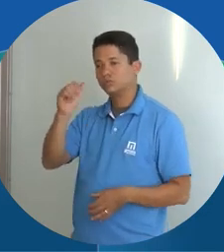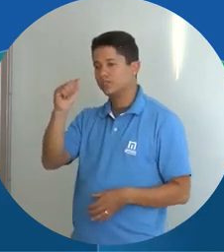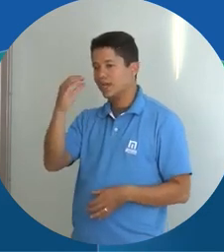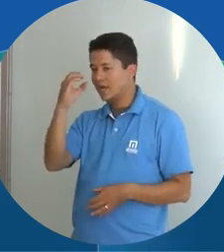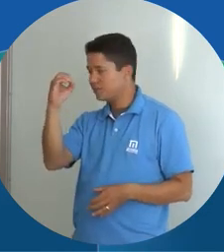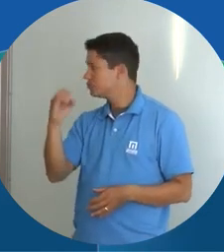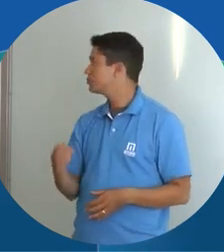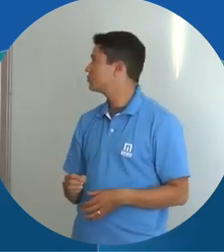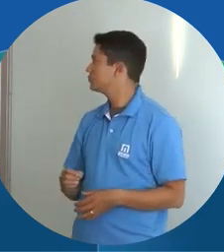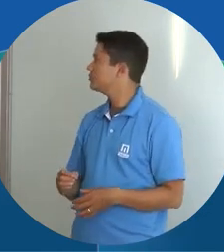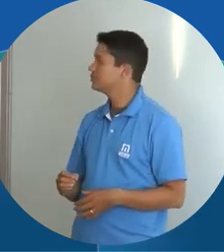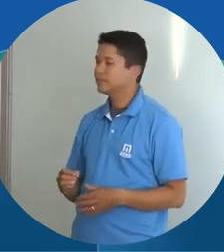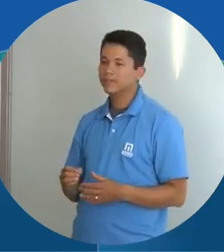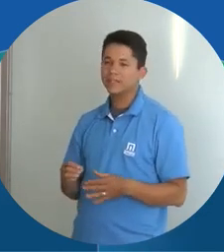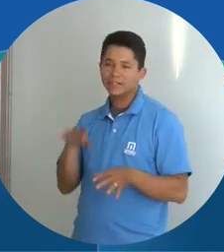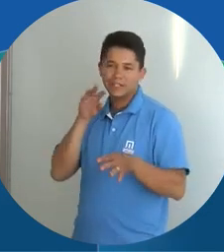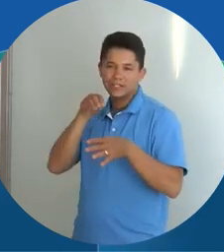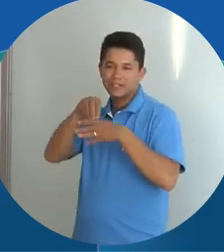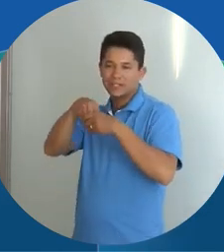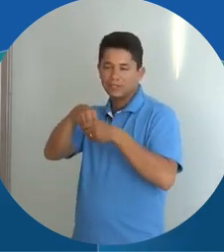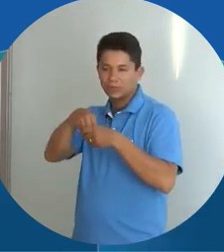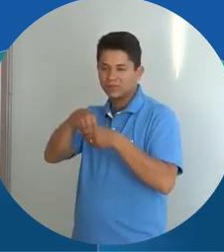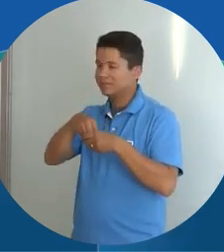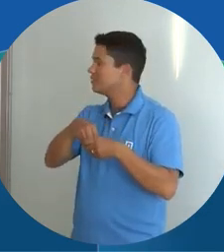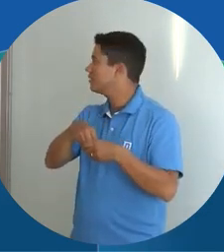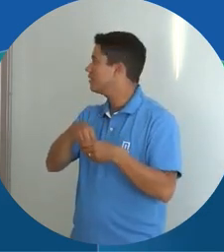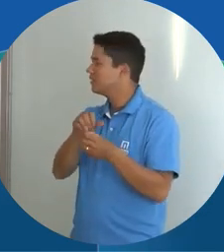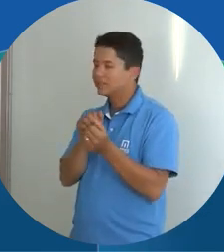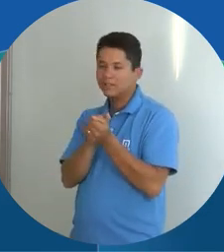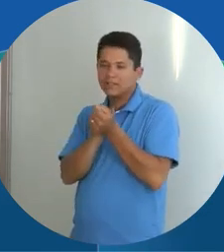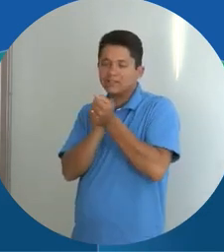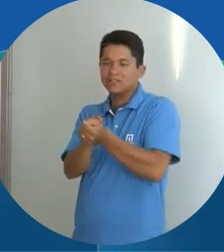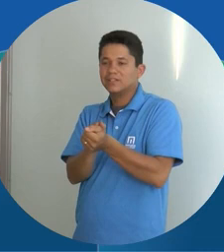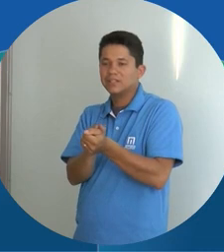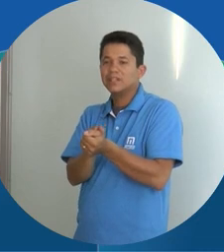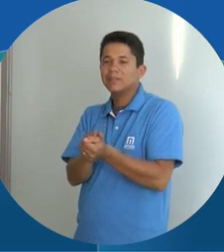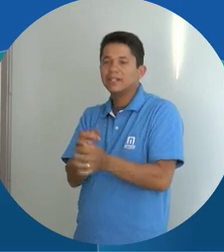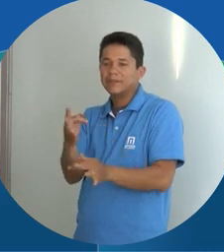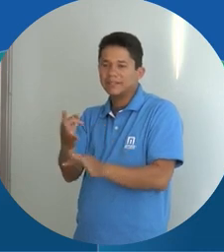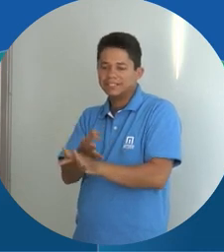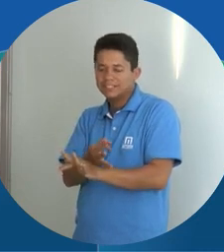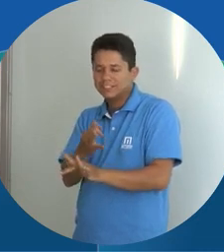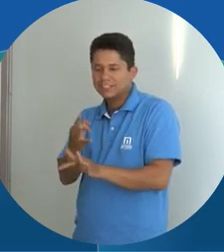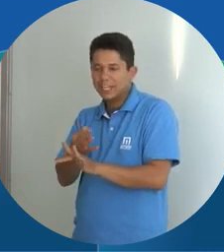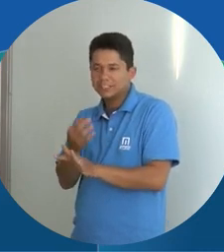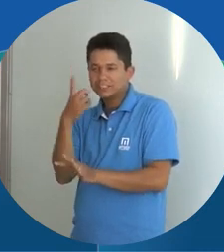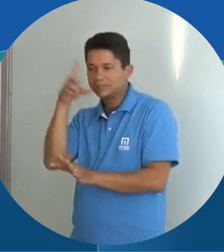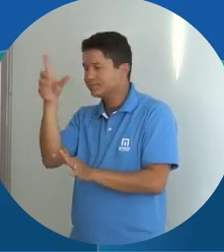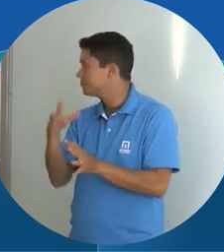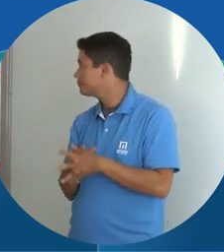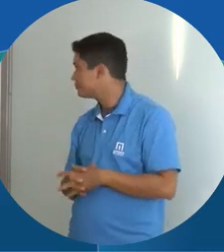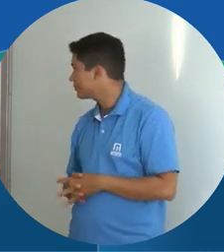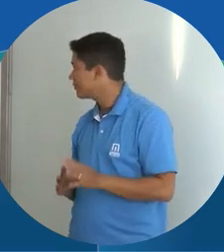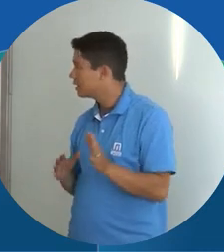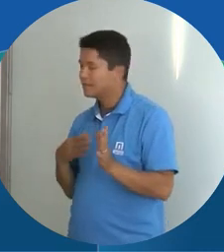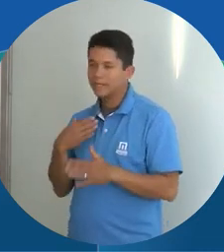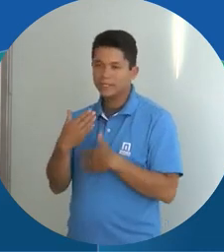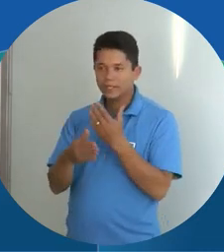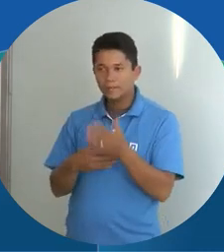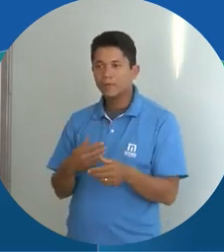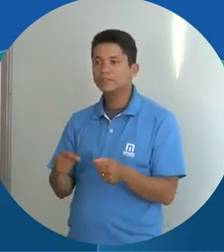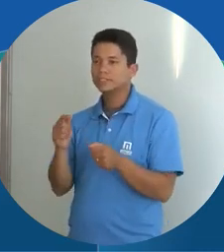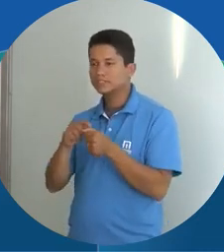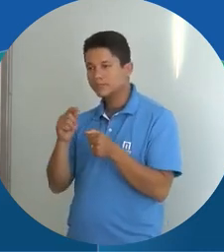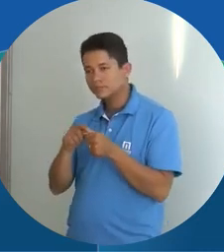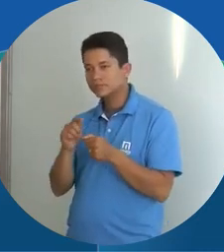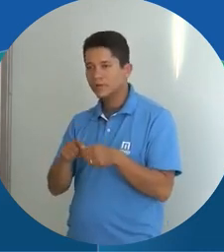aço incorporado na estaca para dar mais resistência e estabilidade à peça. E, após a execução, isso foi